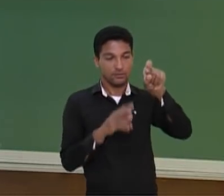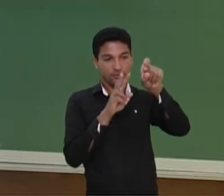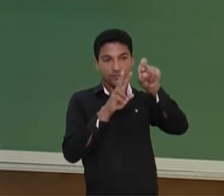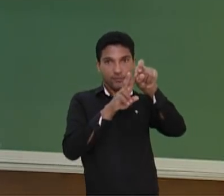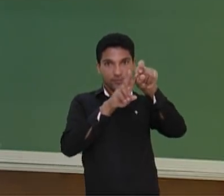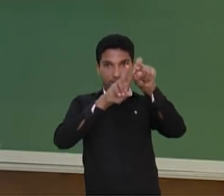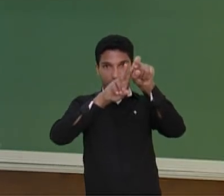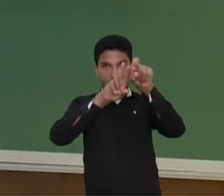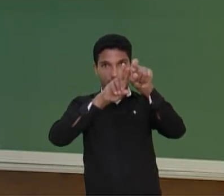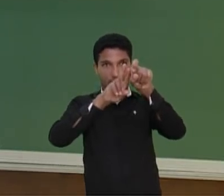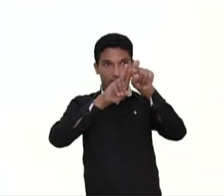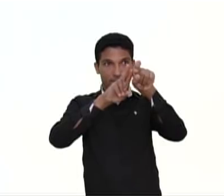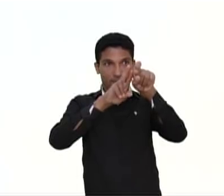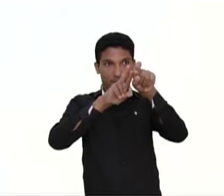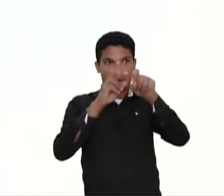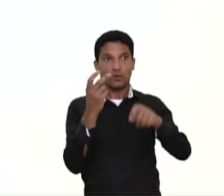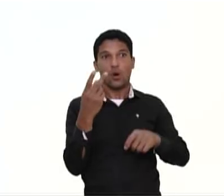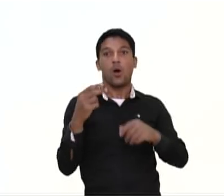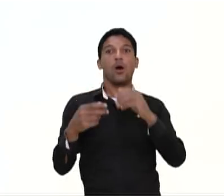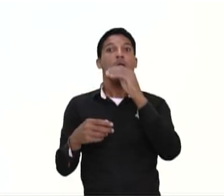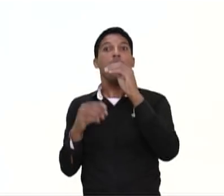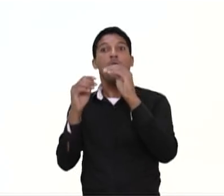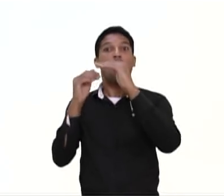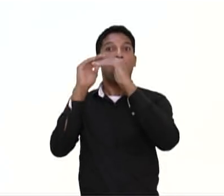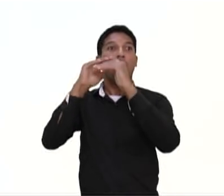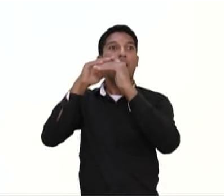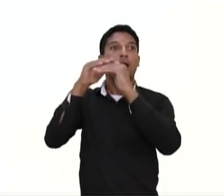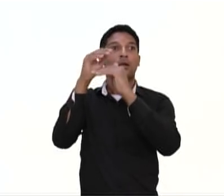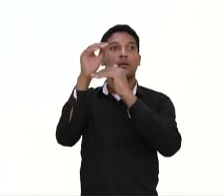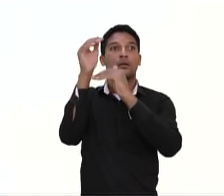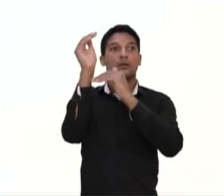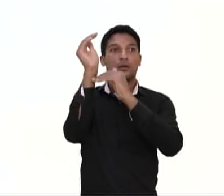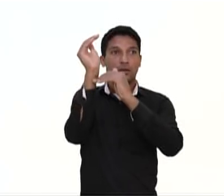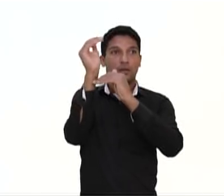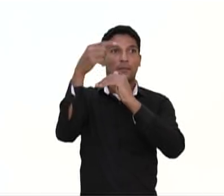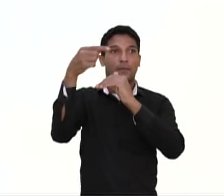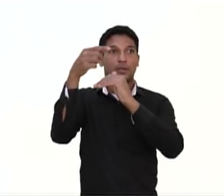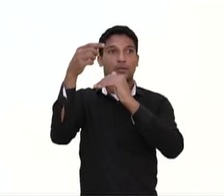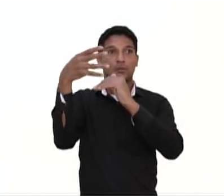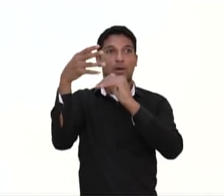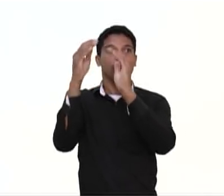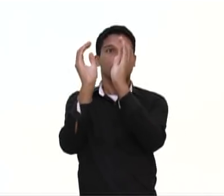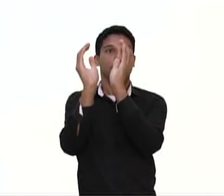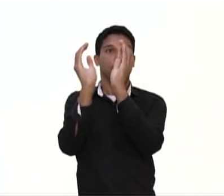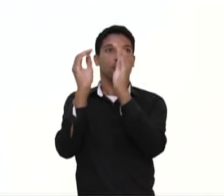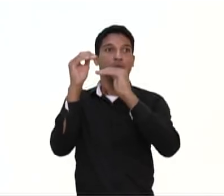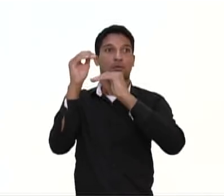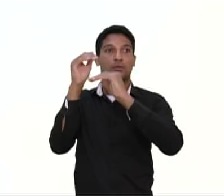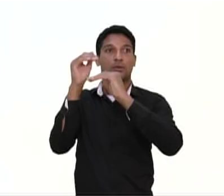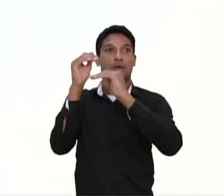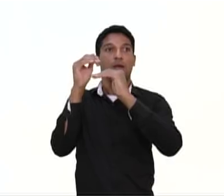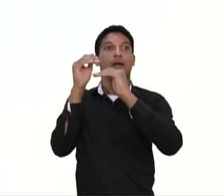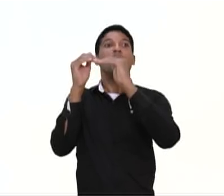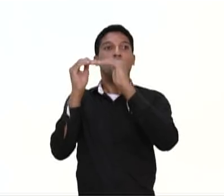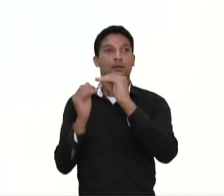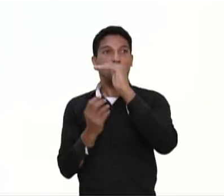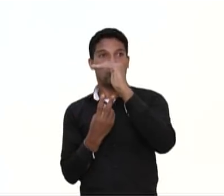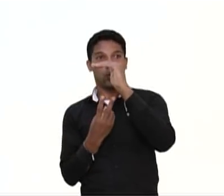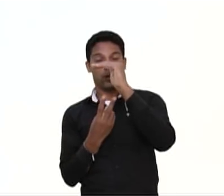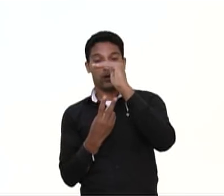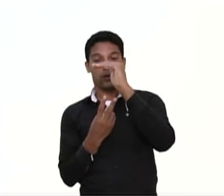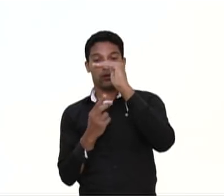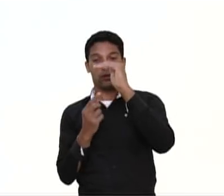x do vértice vai ser igual a menos 4, continua 2 vezes 1 dá 2, continua com esse sinal negativo aqui,